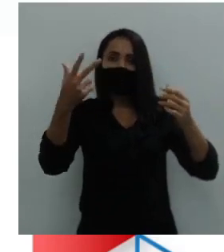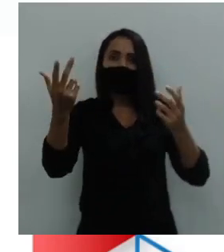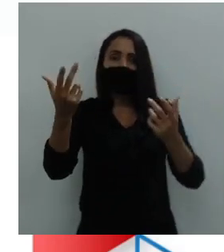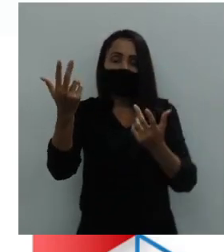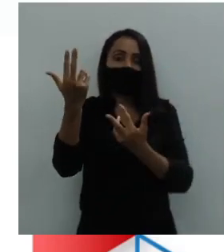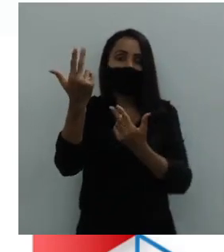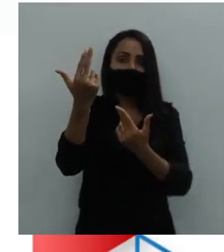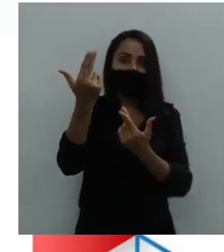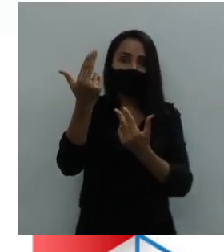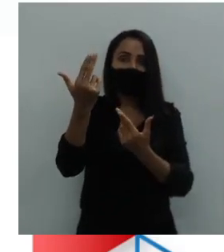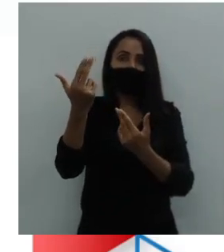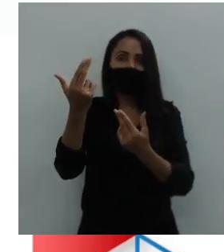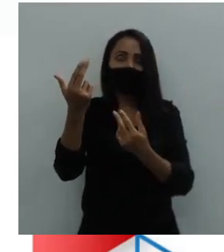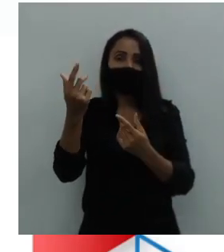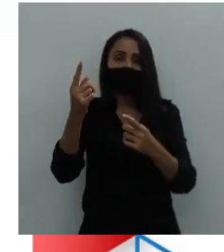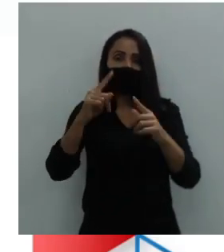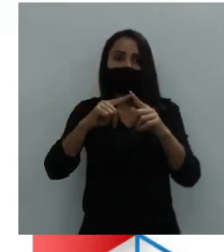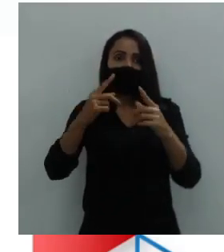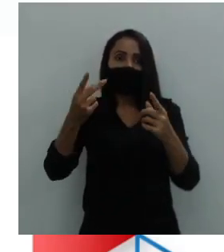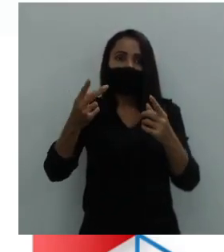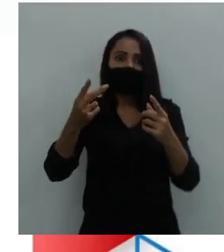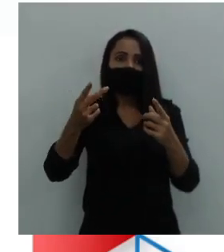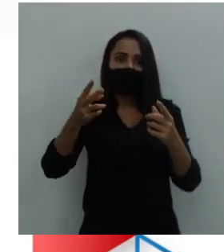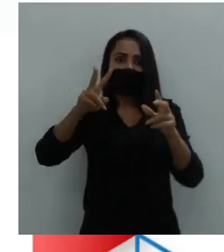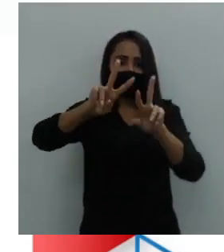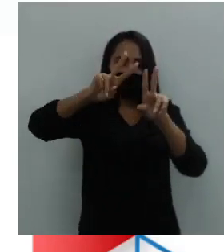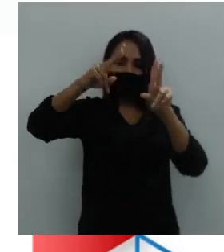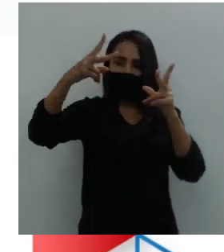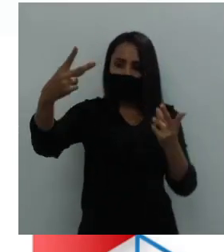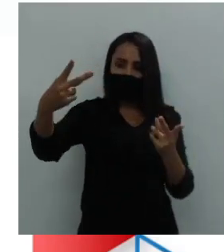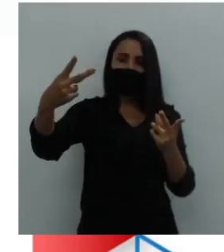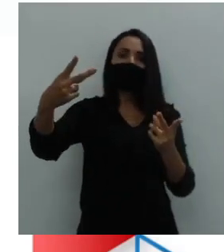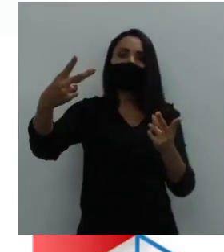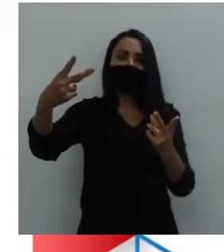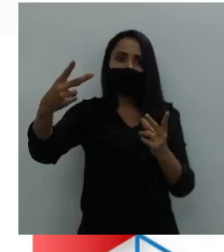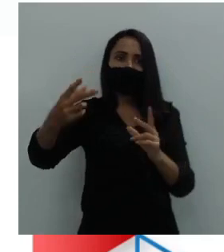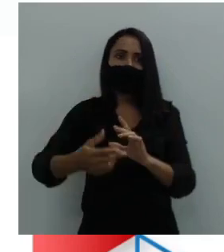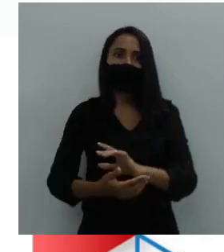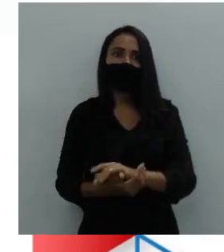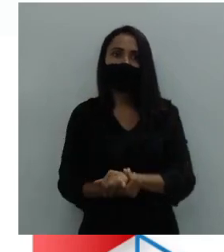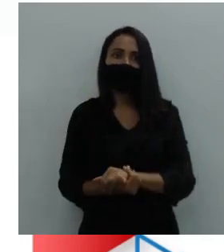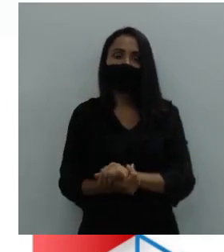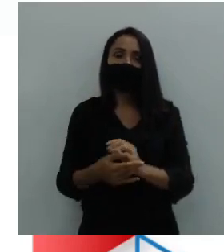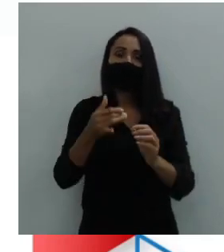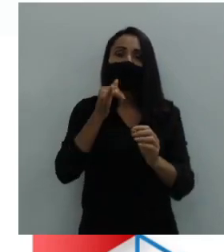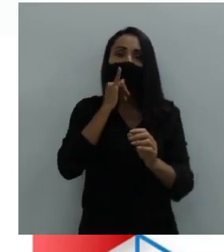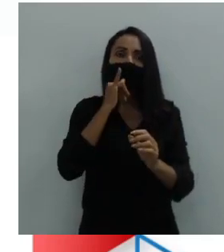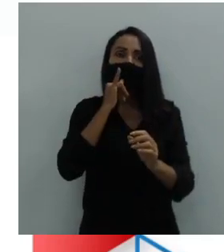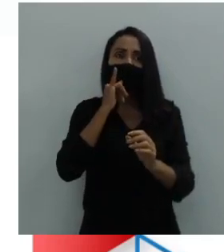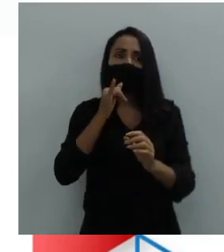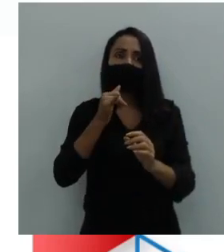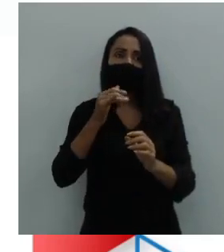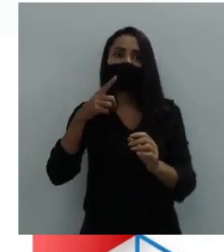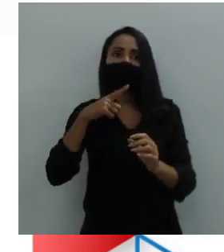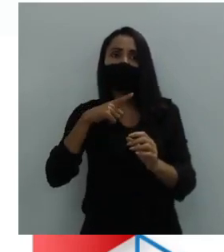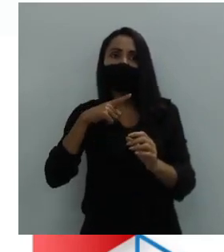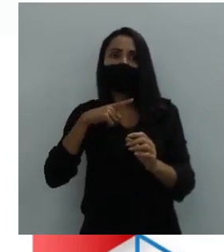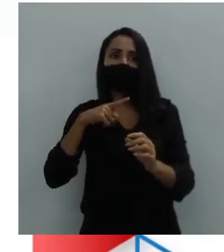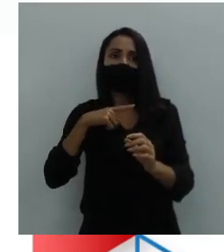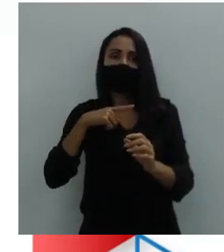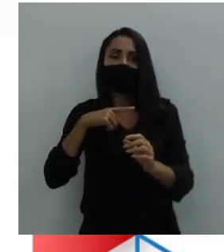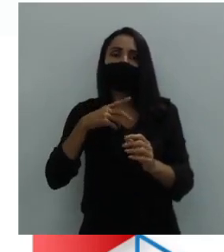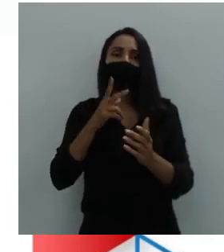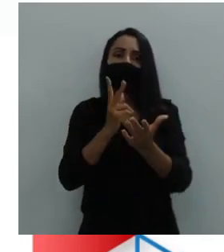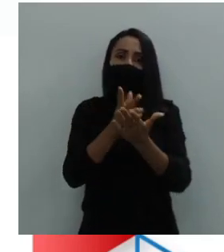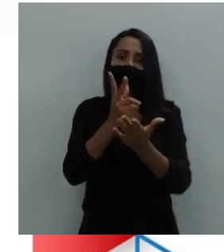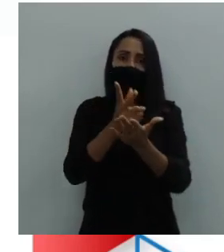à original, só que em posição invertida em relação ao eixo, tá bom? Esse é um exemplo aí, ó, que passa sempre